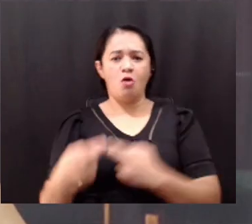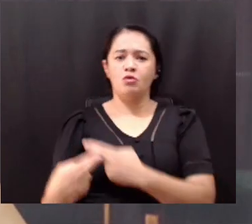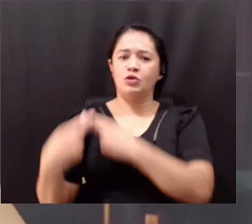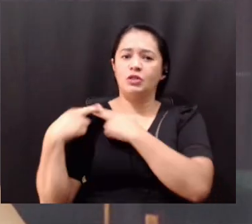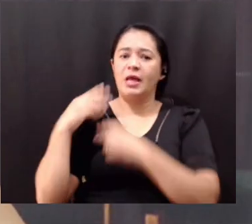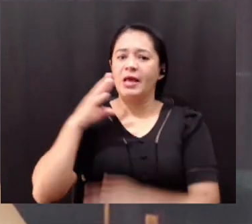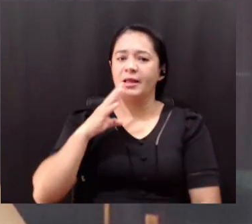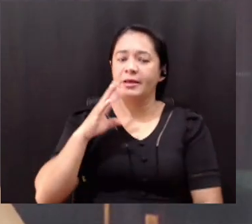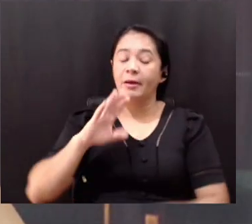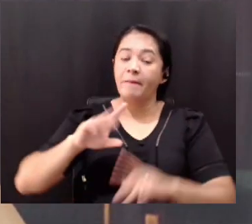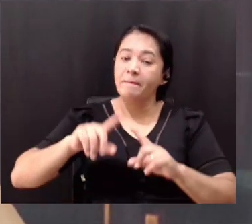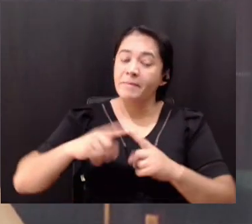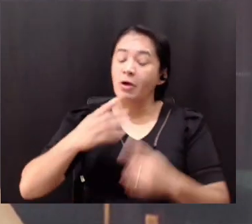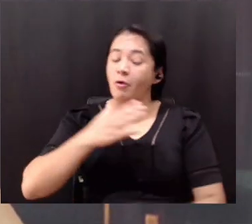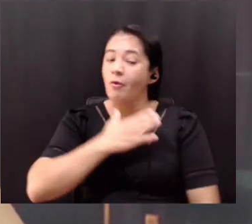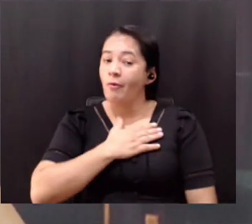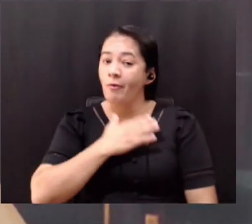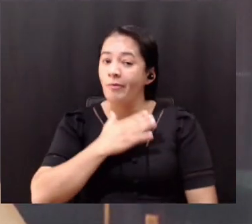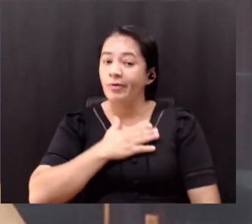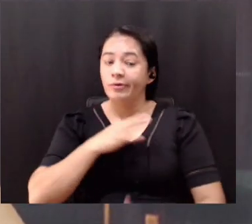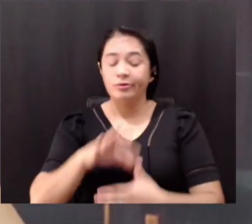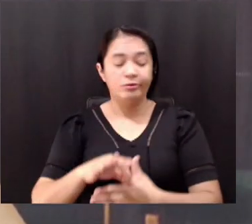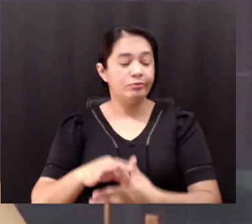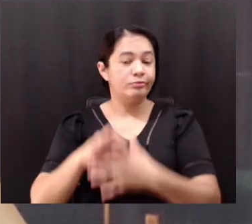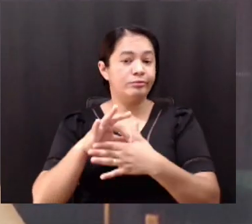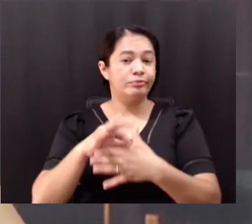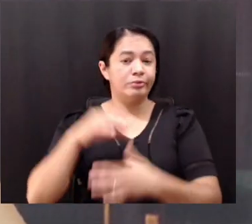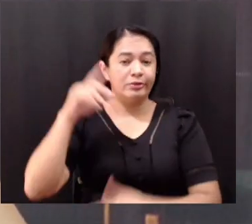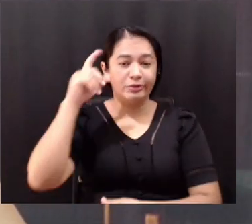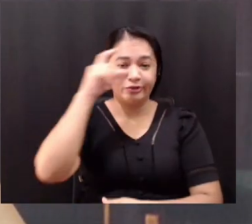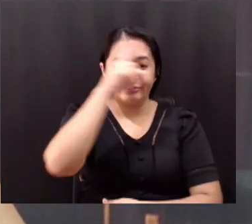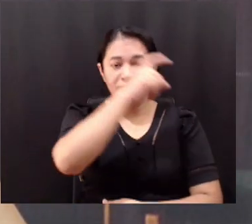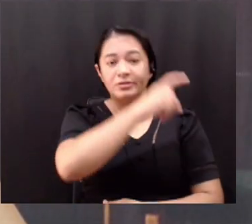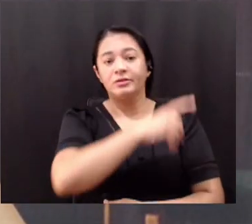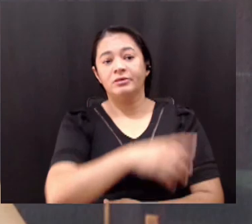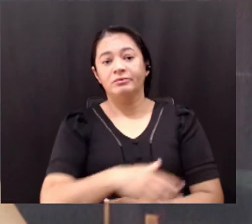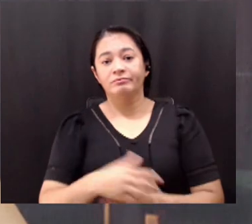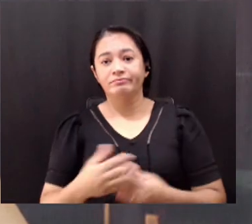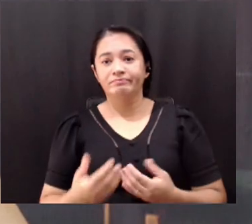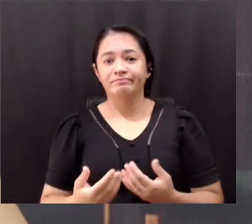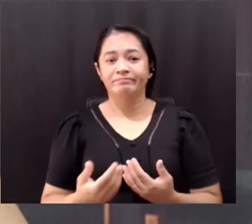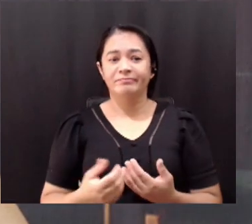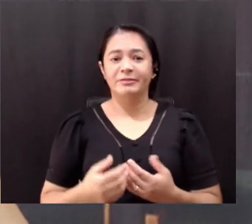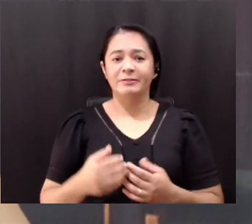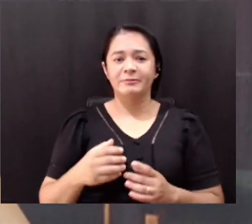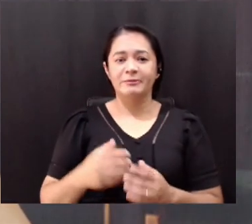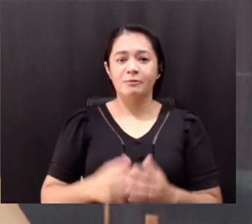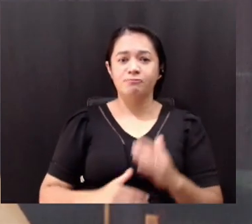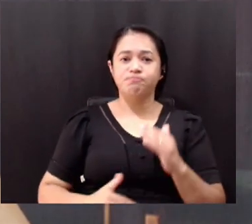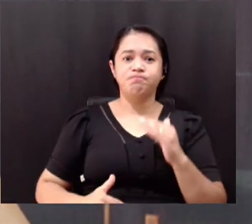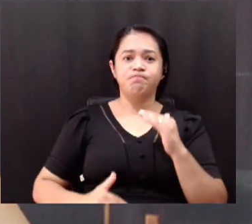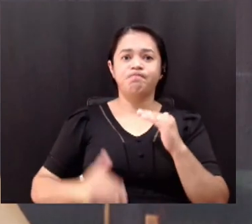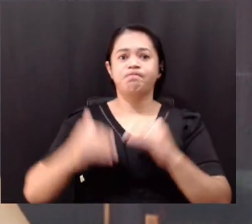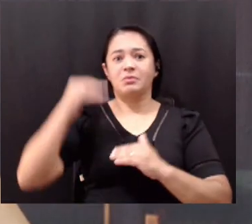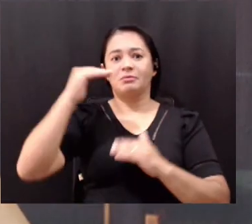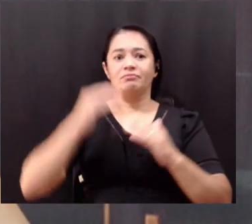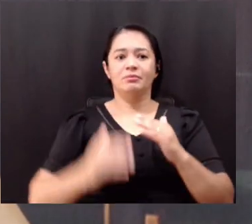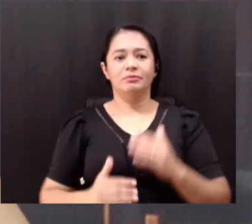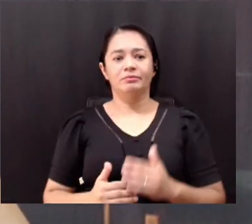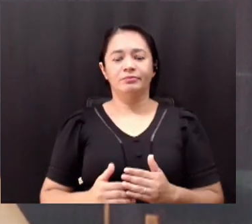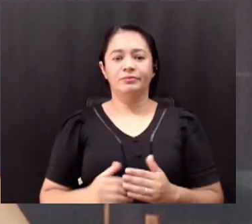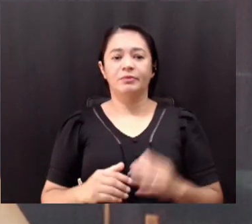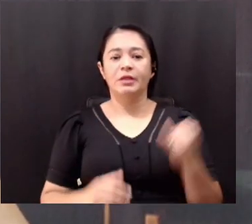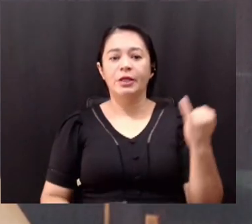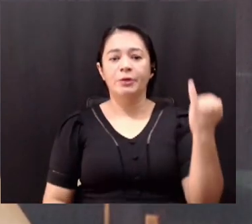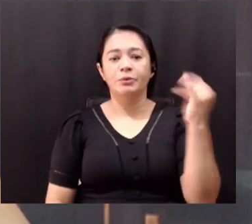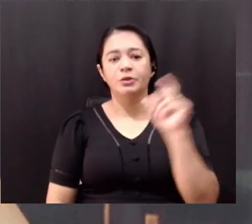líder é uma pessoa difícil, é uma pessoa que pratica excessos no dia a dia. O que é importante a gente entender?